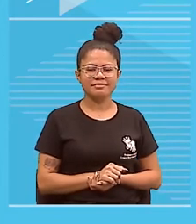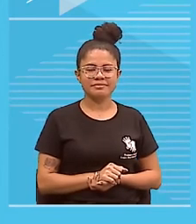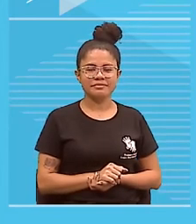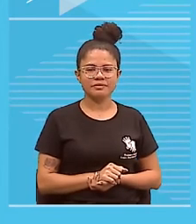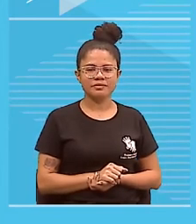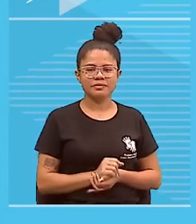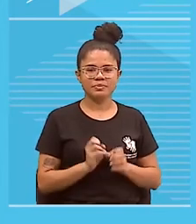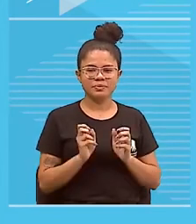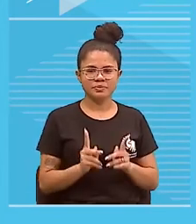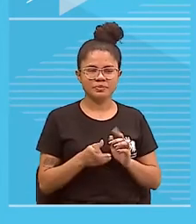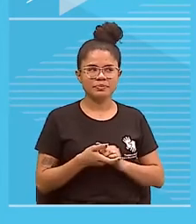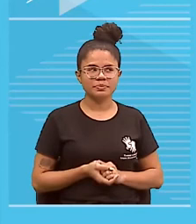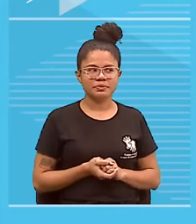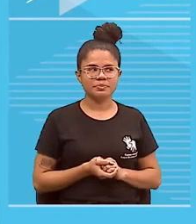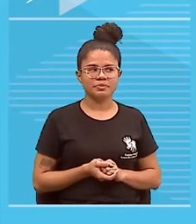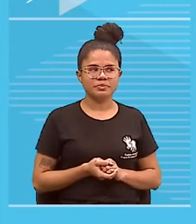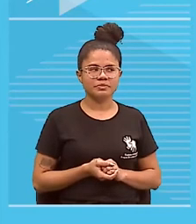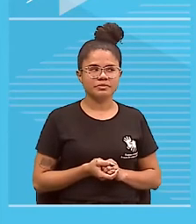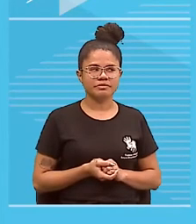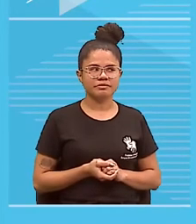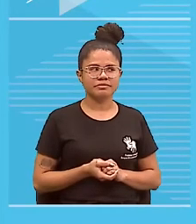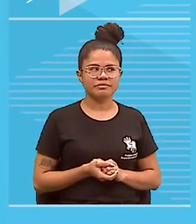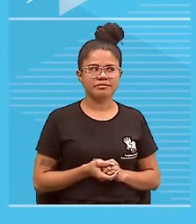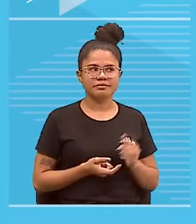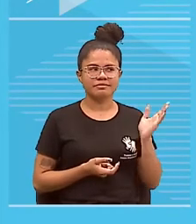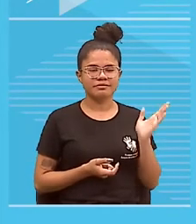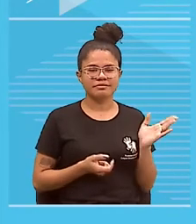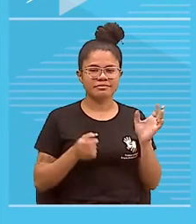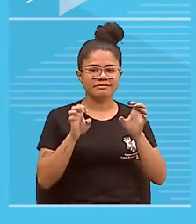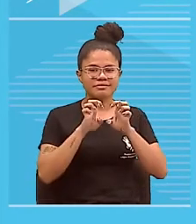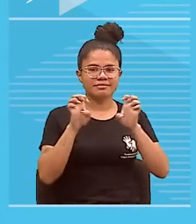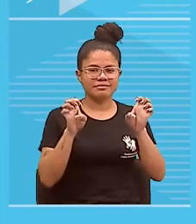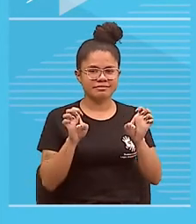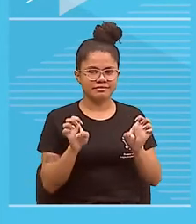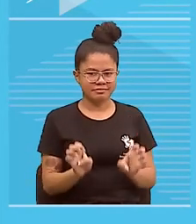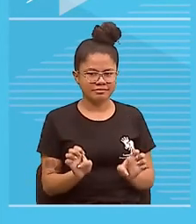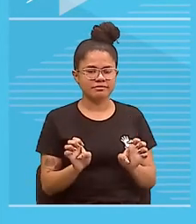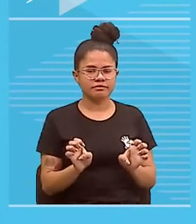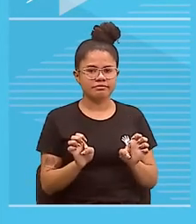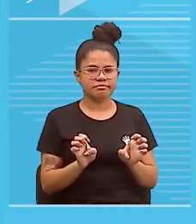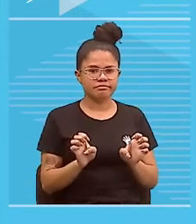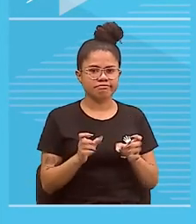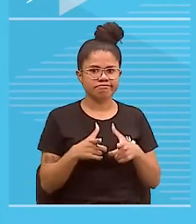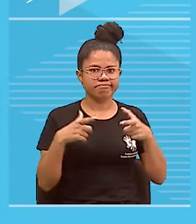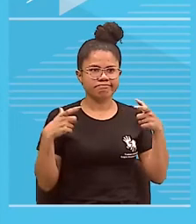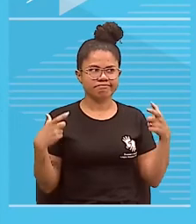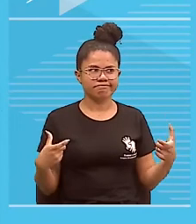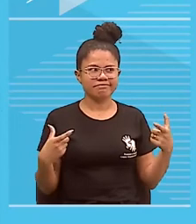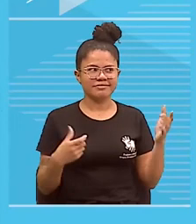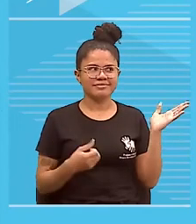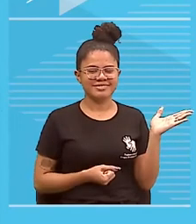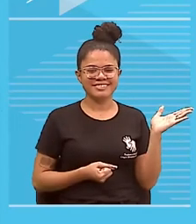bom gente e como eles são estruturas bem grandonas né